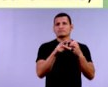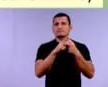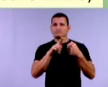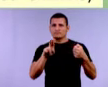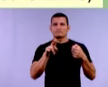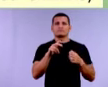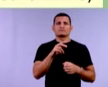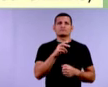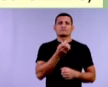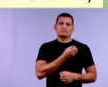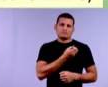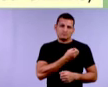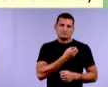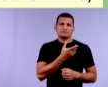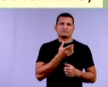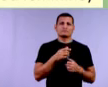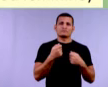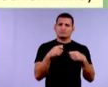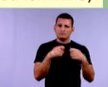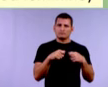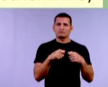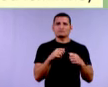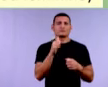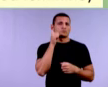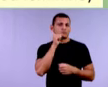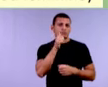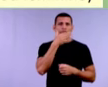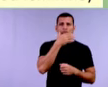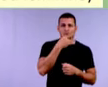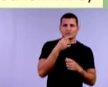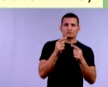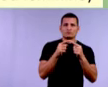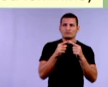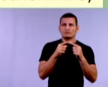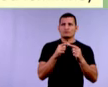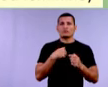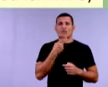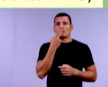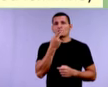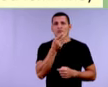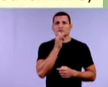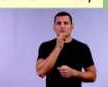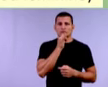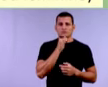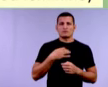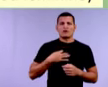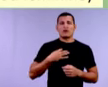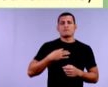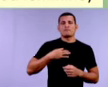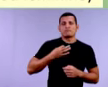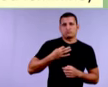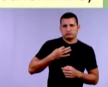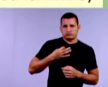numeral, tem que concordar em número e em gênero. Eu não vou dizer, por exemplo, a blusa